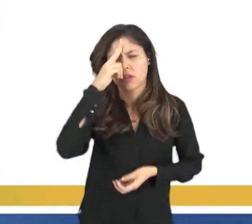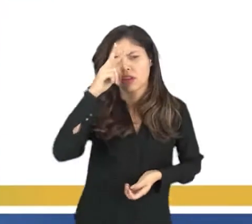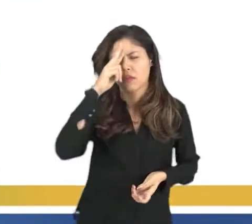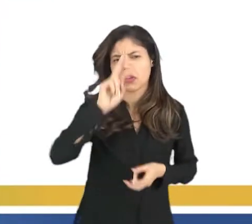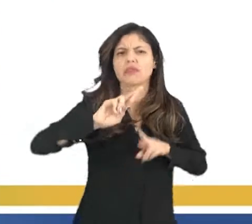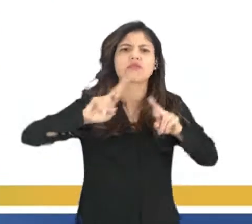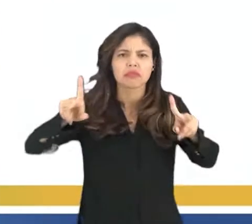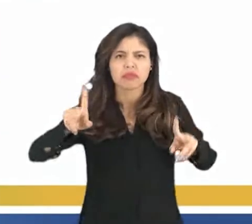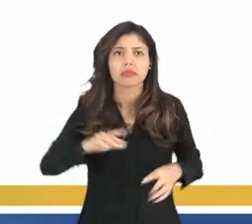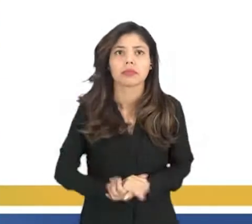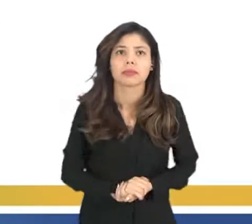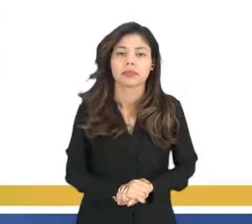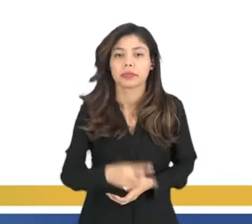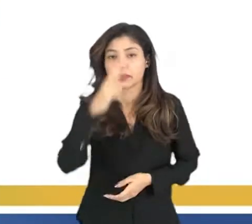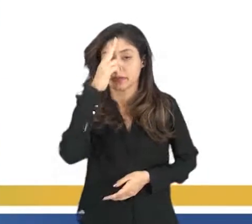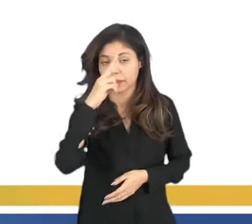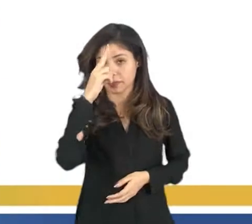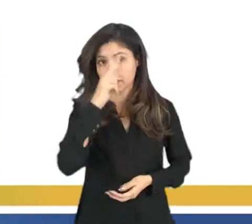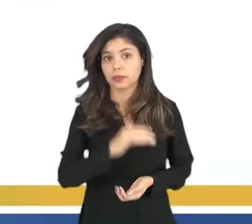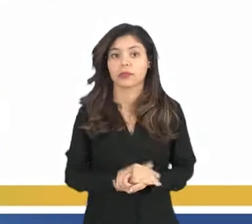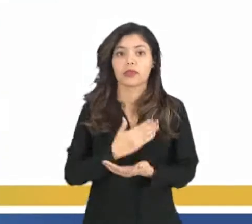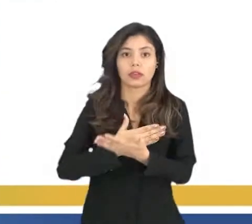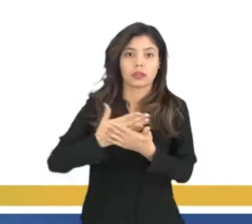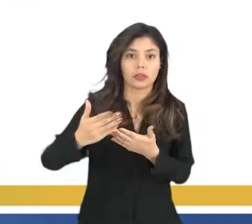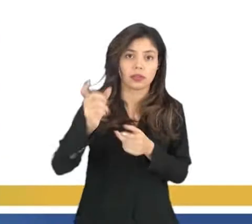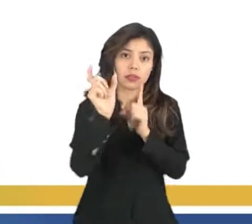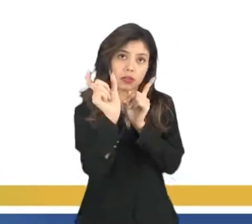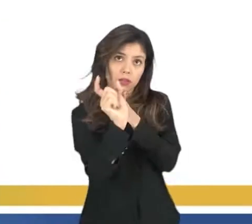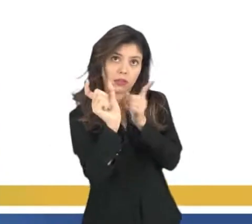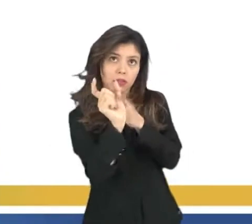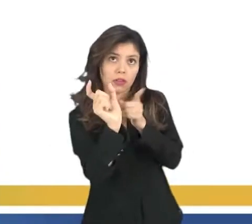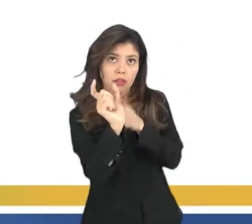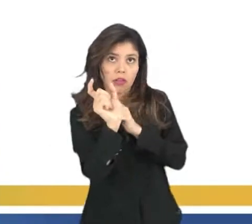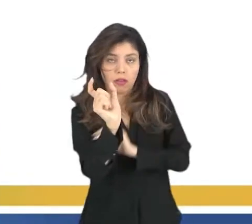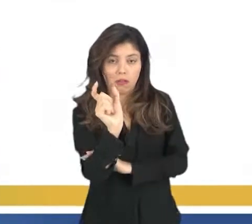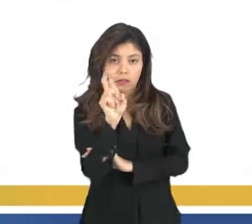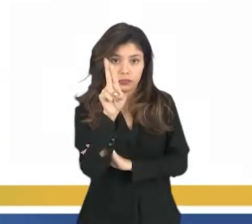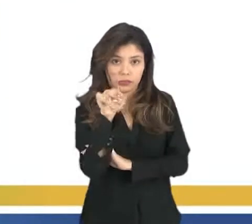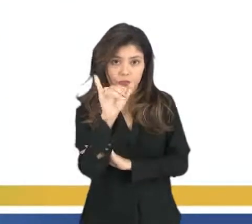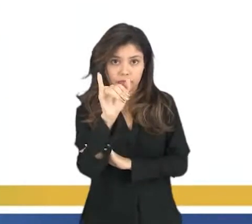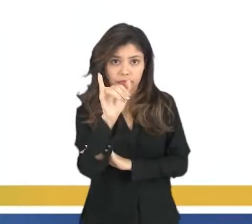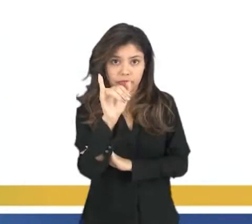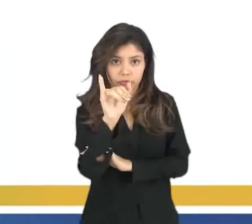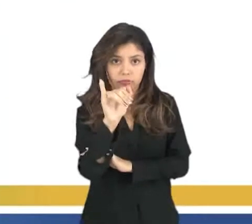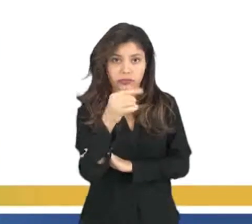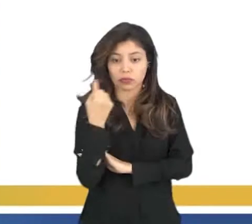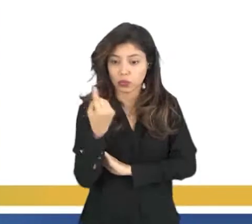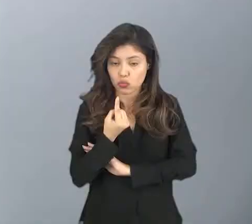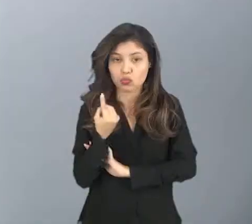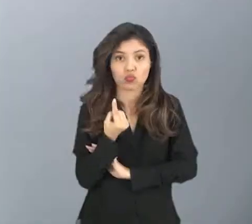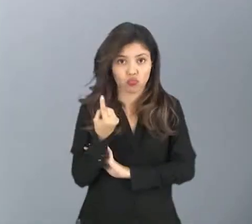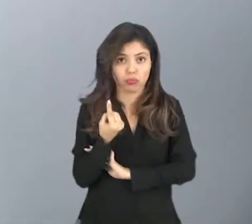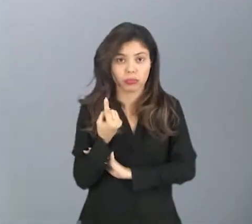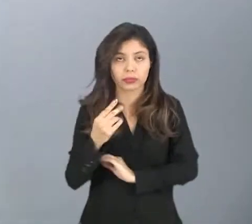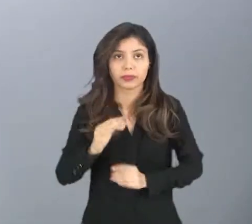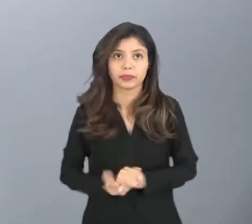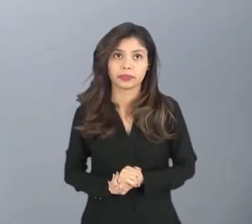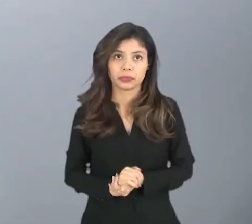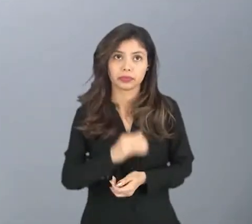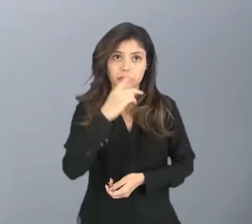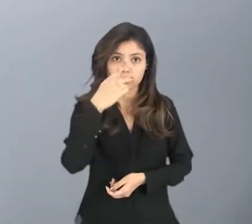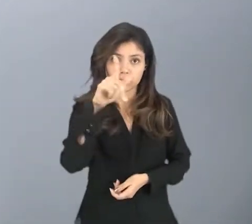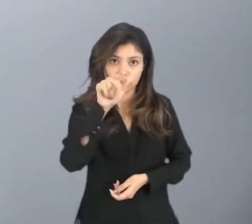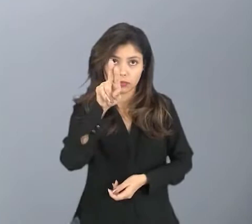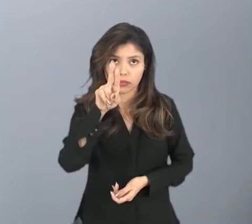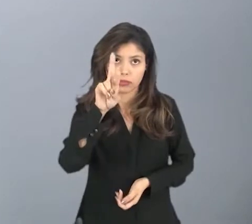dessa diferença? É só eu lembrar lá do início da palavra. De uni, eu posso associar algo que é único, que é um só. E quando eu